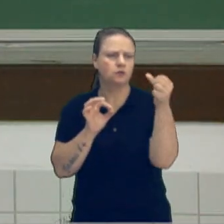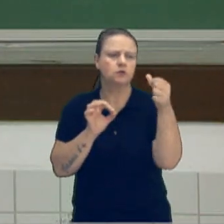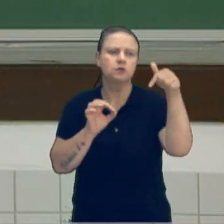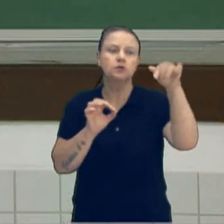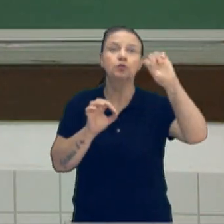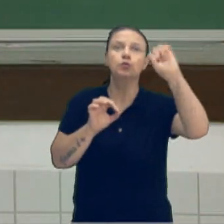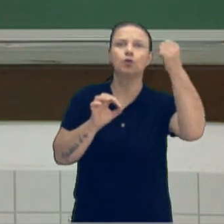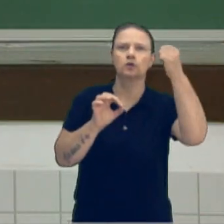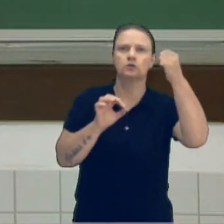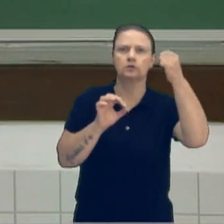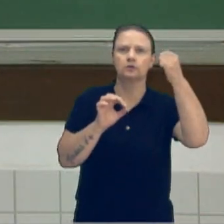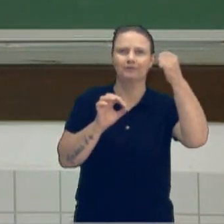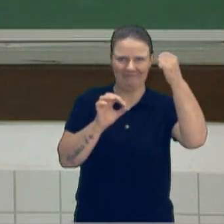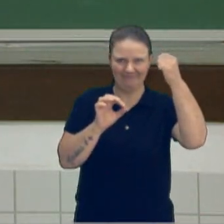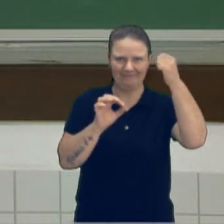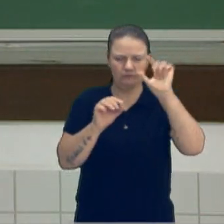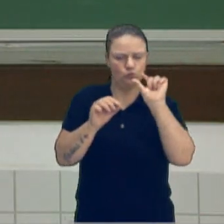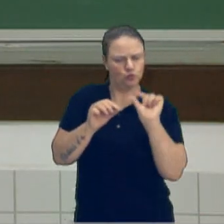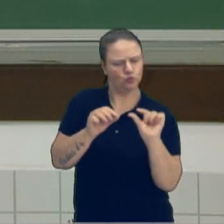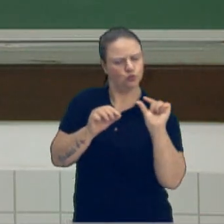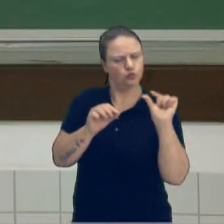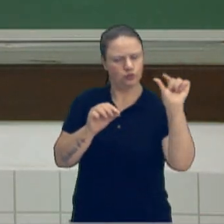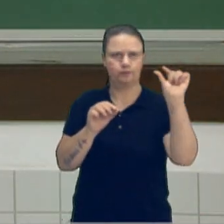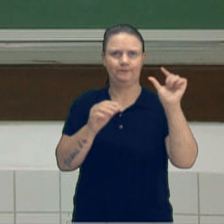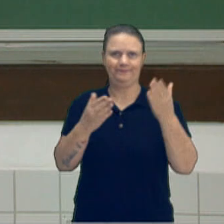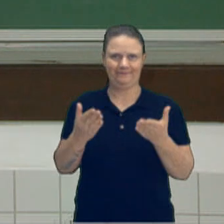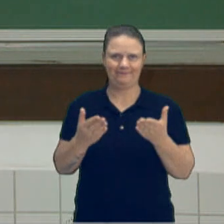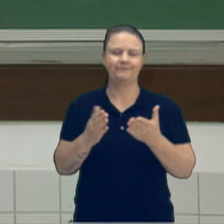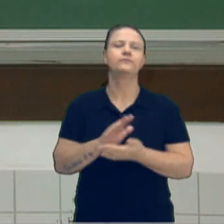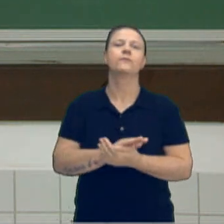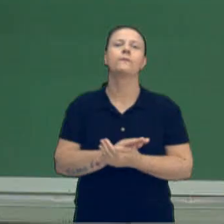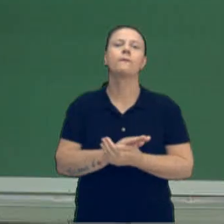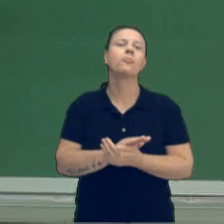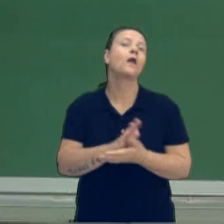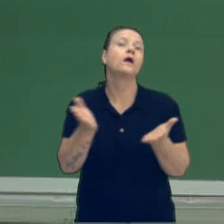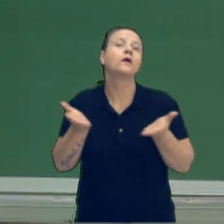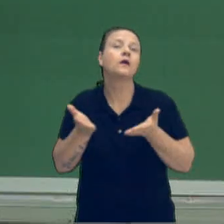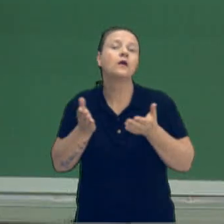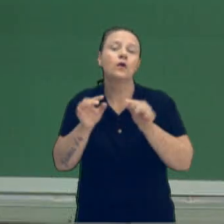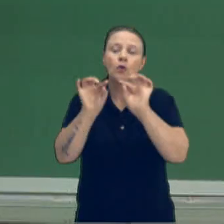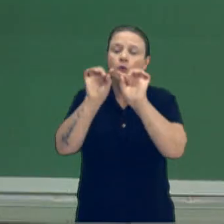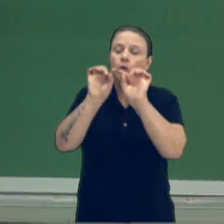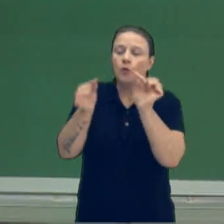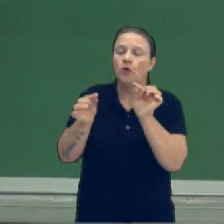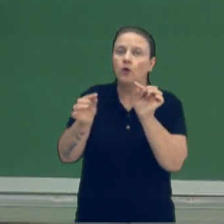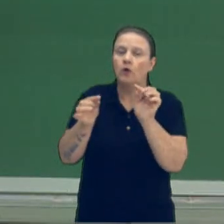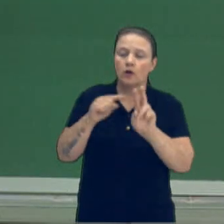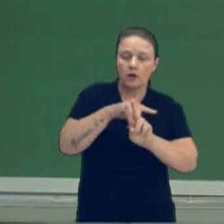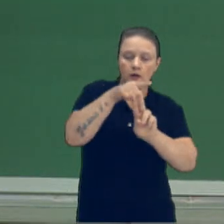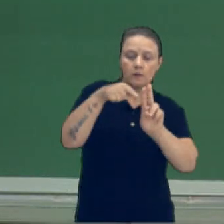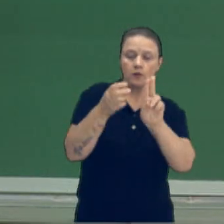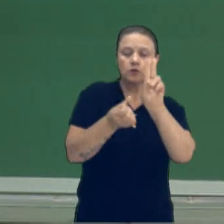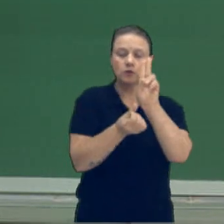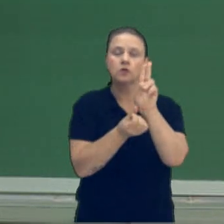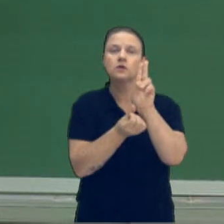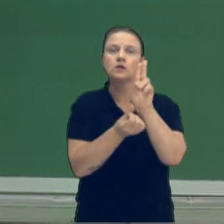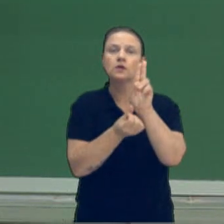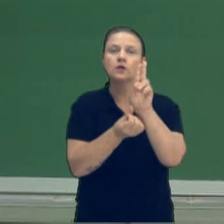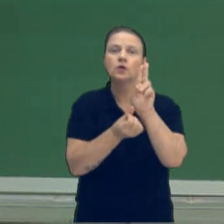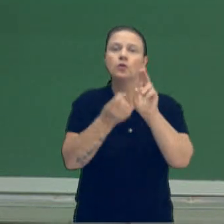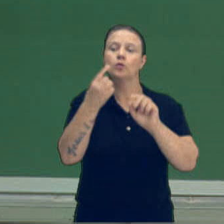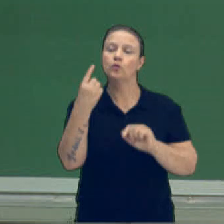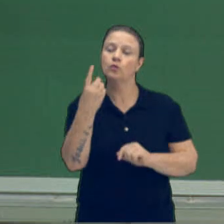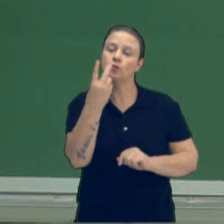ó, 8 pedacinhos em linha reta, tá? E quantos pedacinhos com π/6 a gente andou? 1,